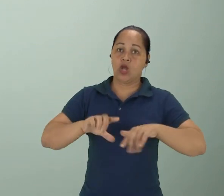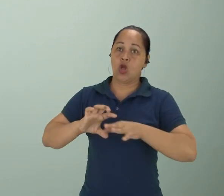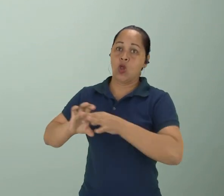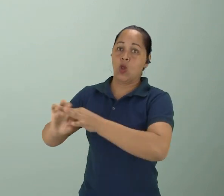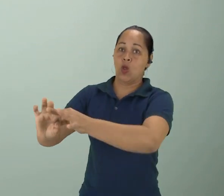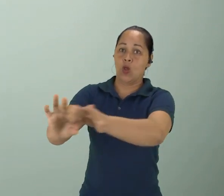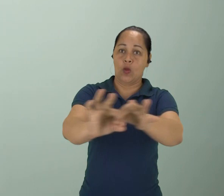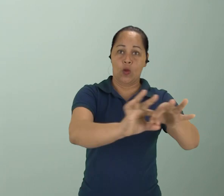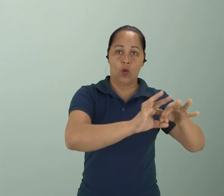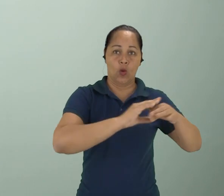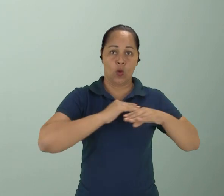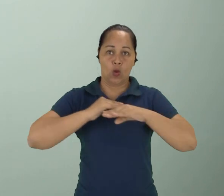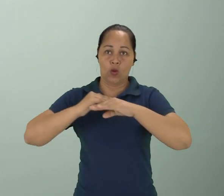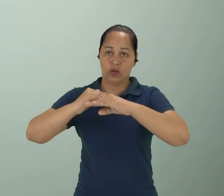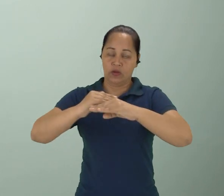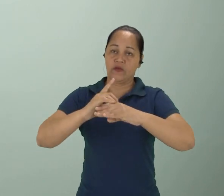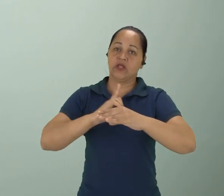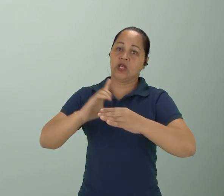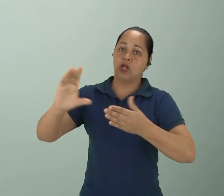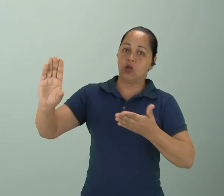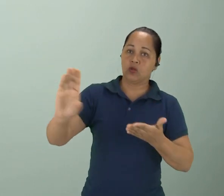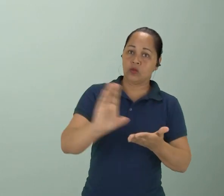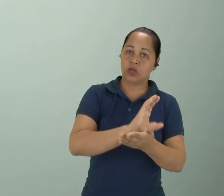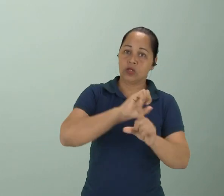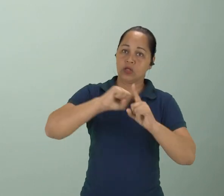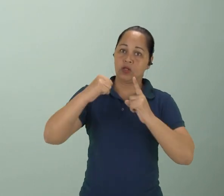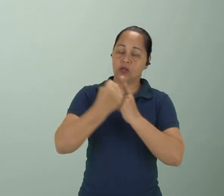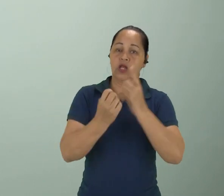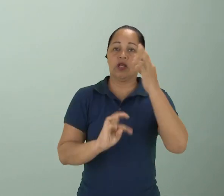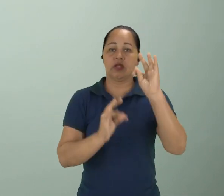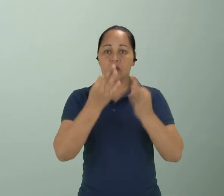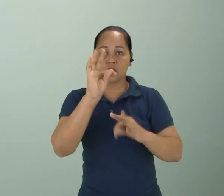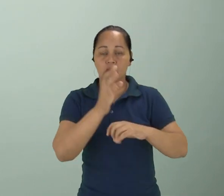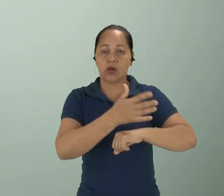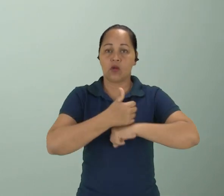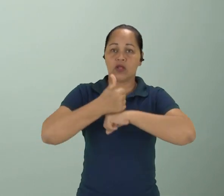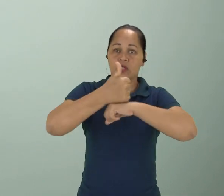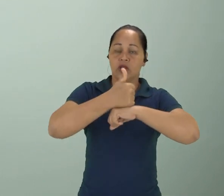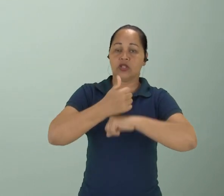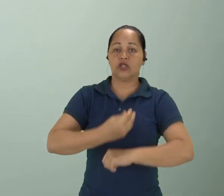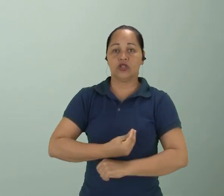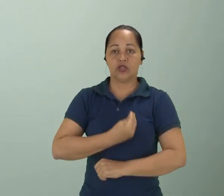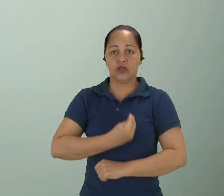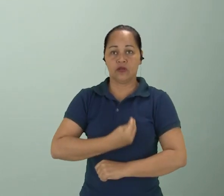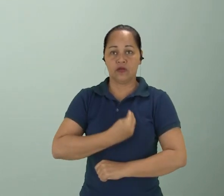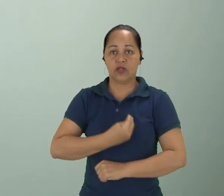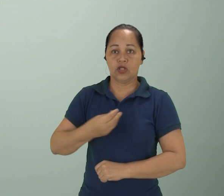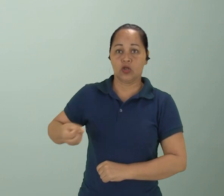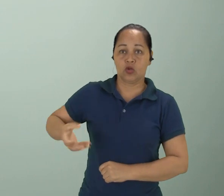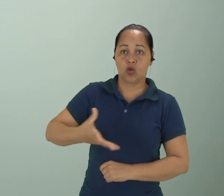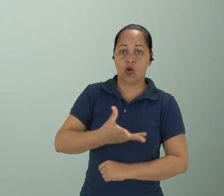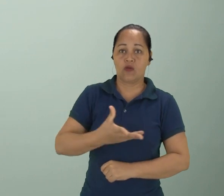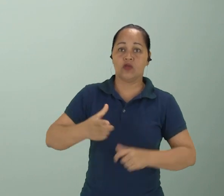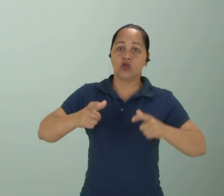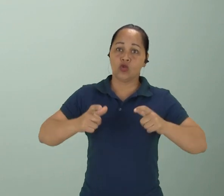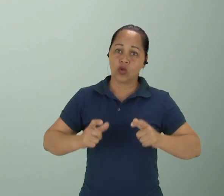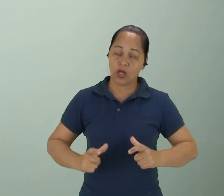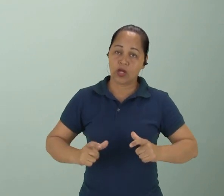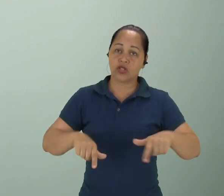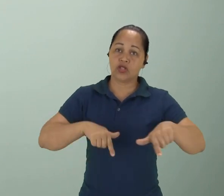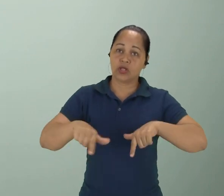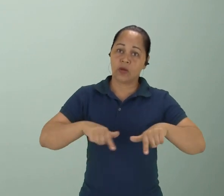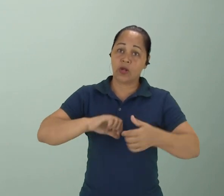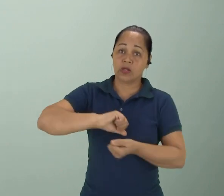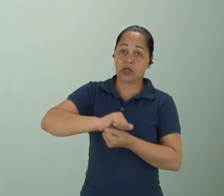tivessem direito aos bens da civilização tecnologia qualidade de vida por exemplo novos ambientes de trabalho com a